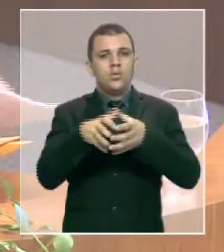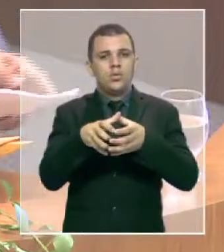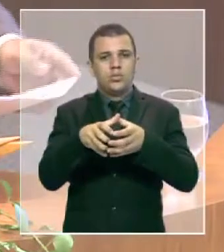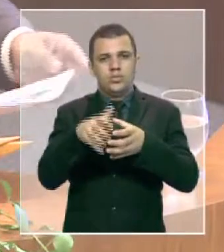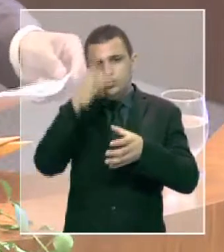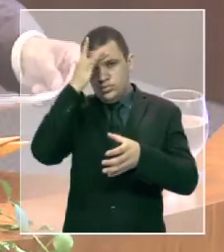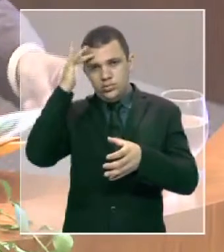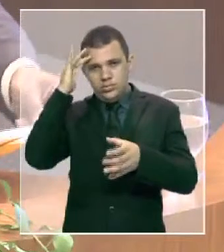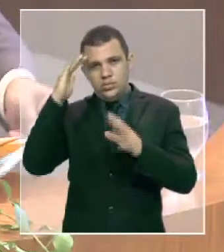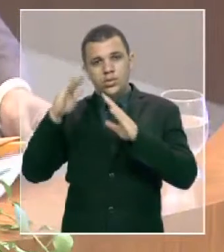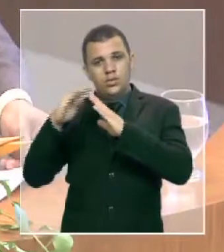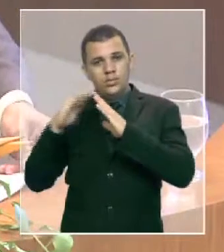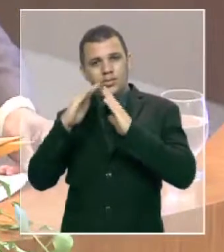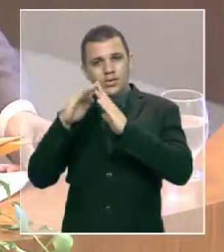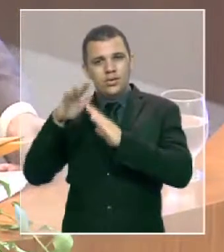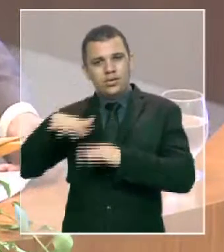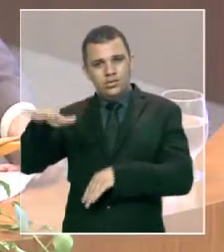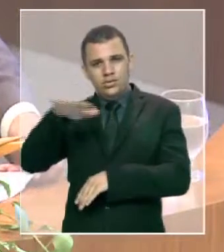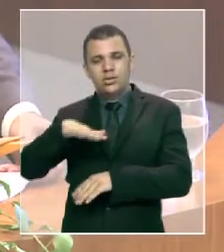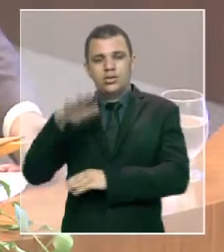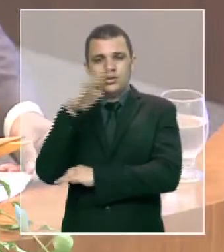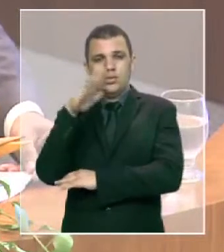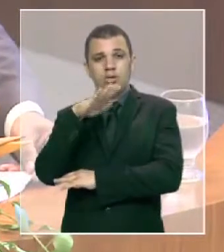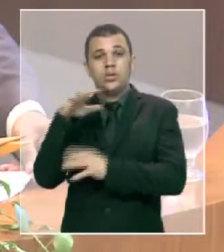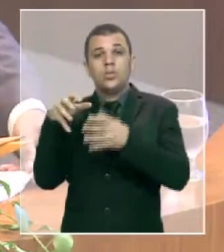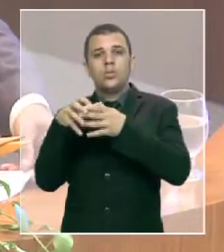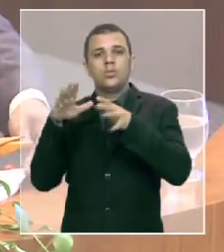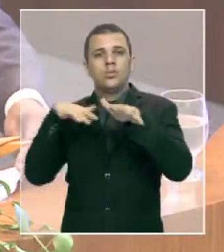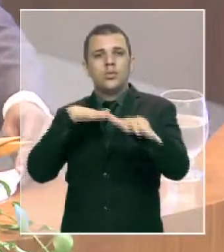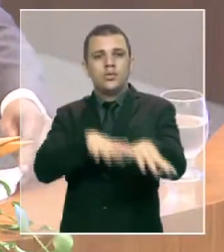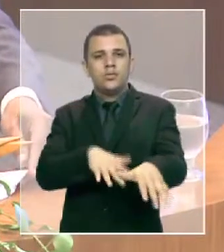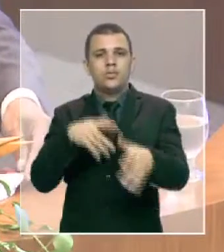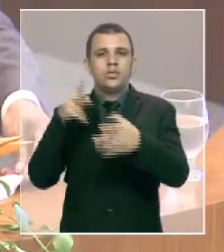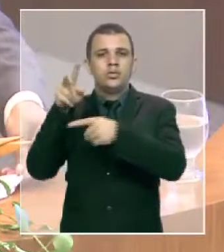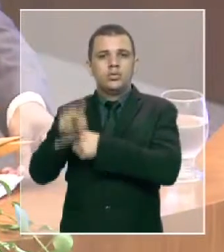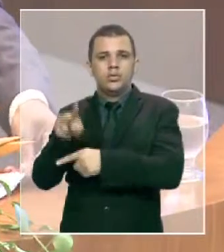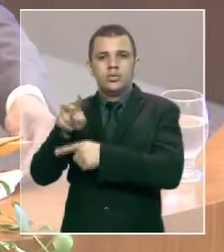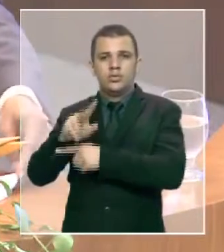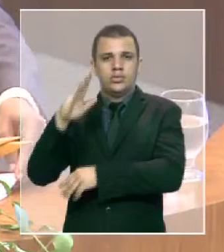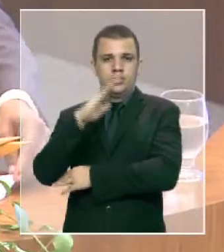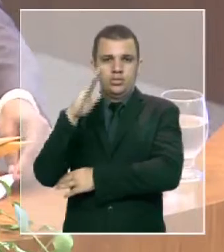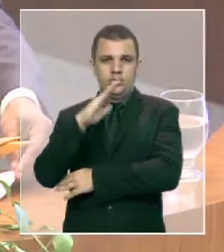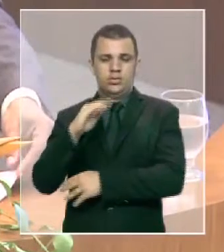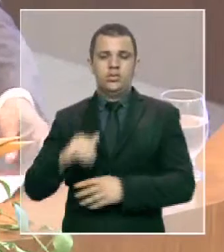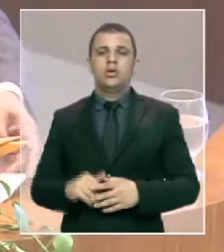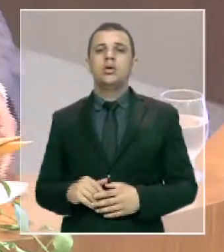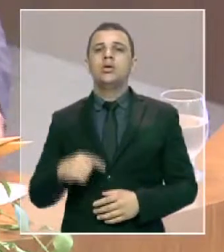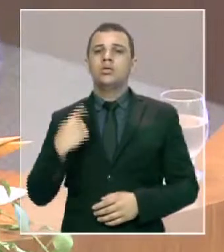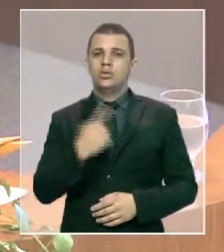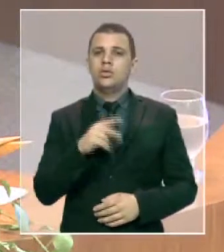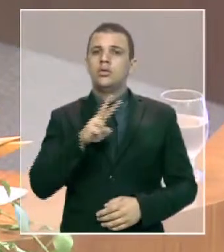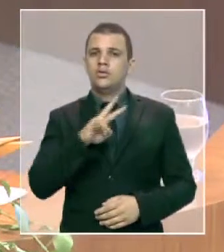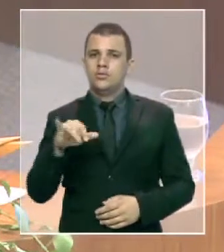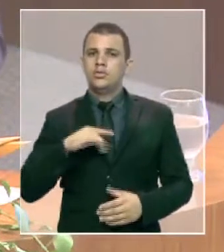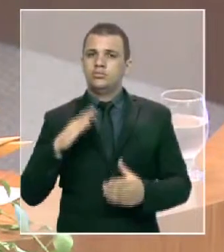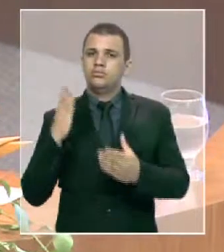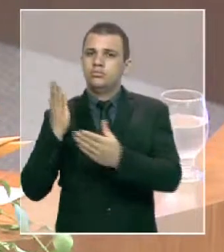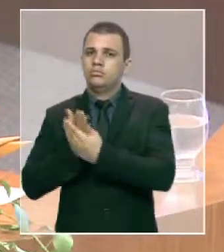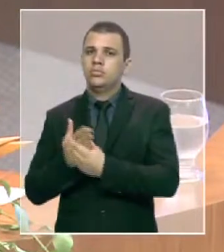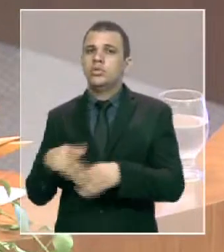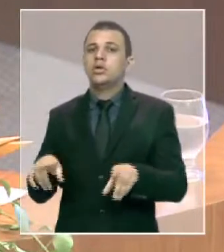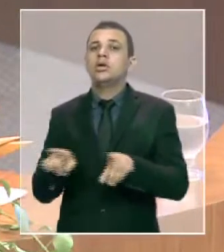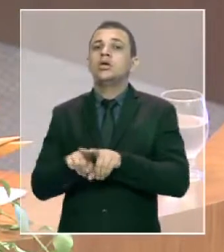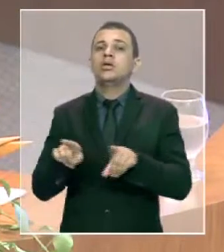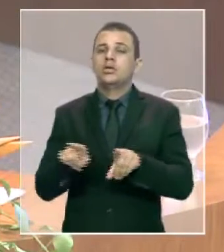moradores do Movimento Defesa de Alcântara. Estaremos protocolando essas denúncias e já